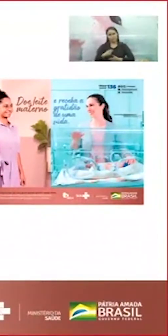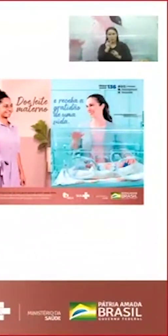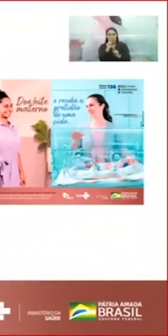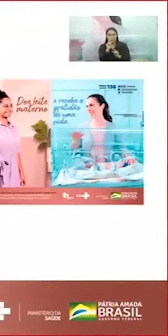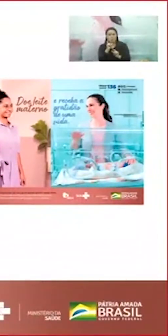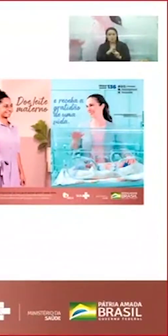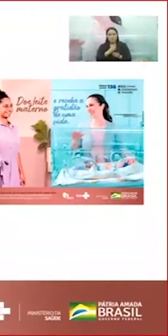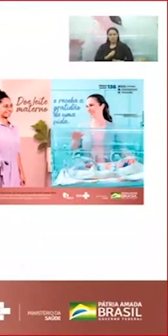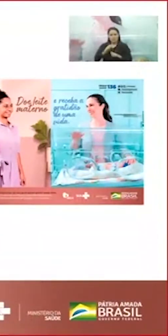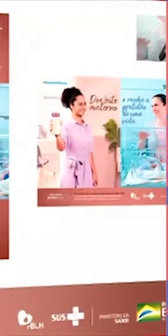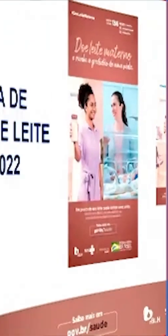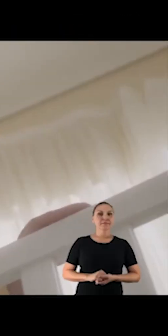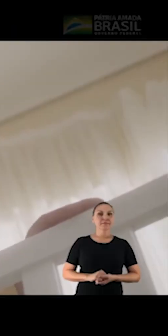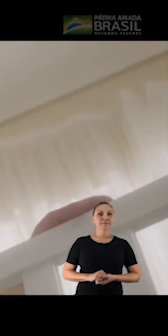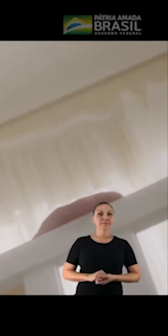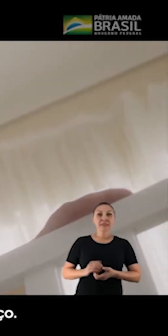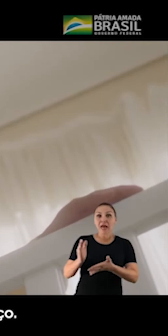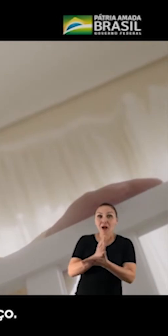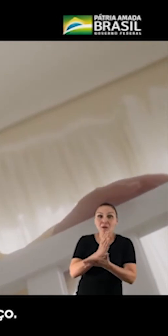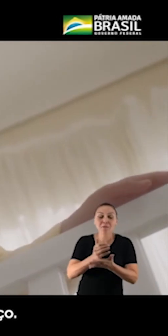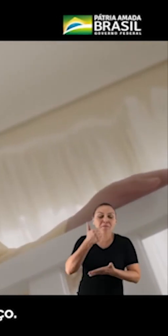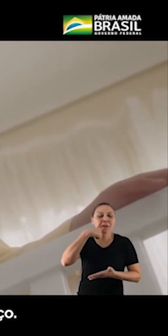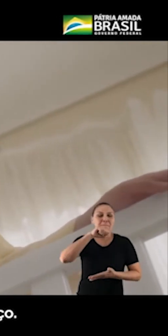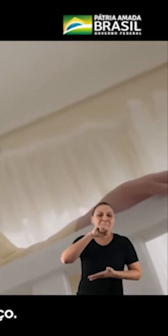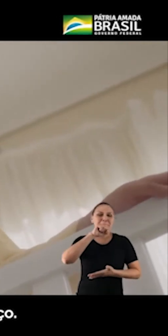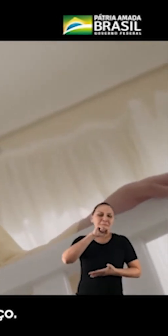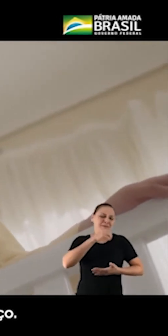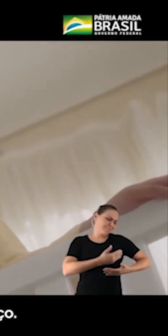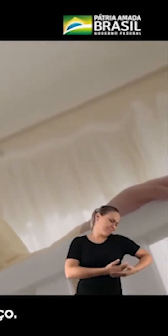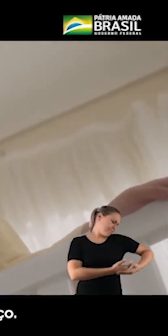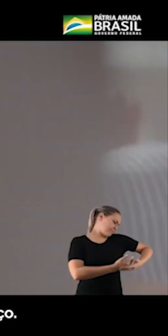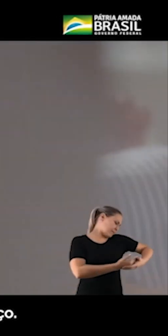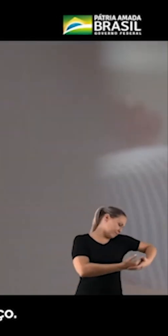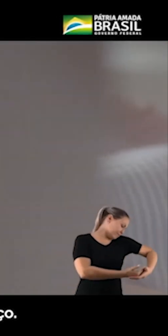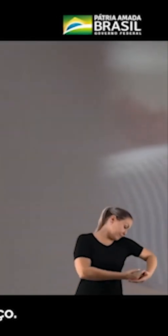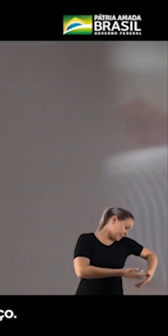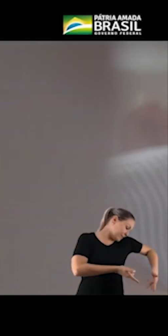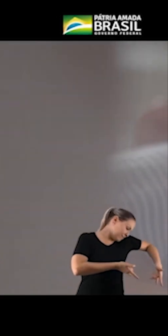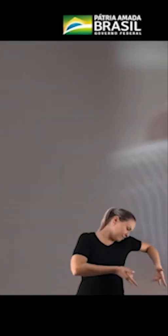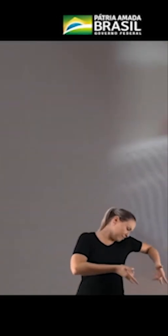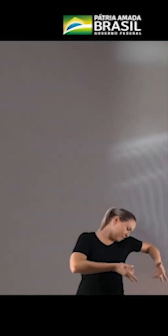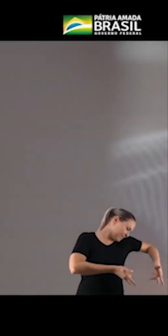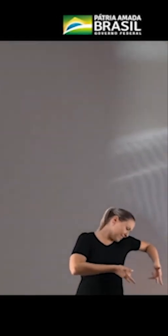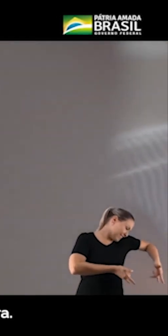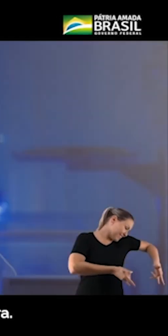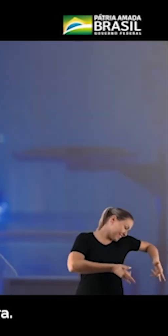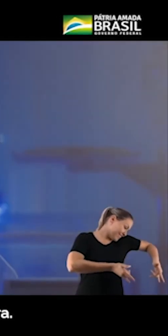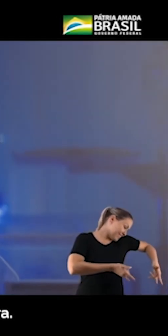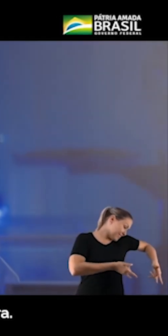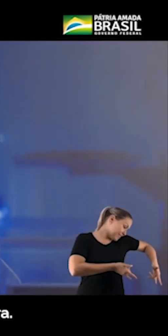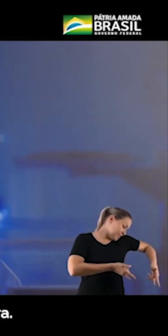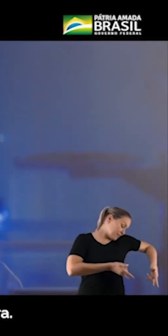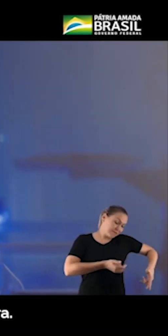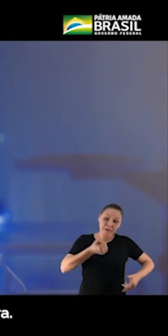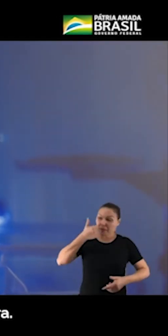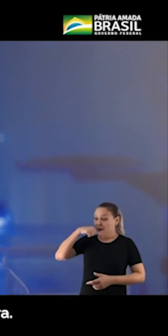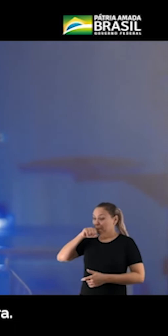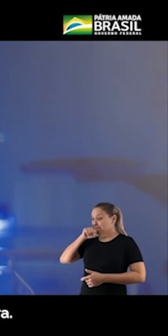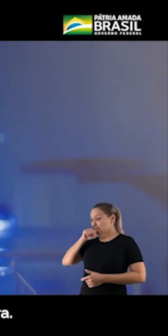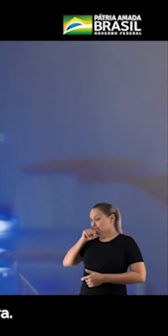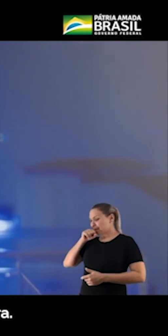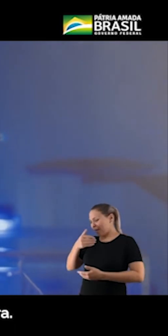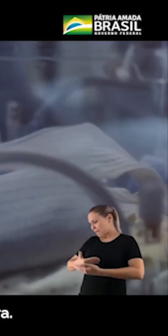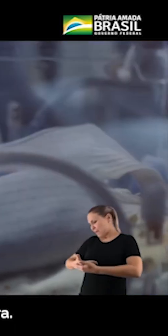criança é de extrema valia. Existem mães que veem seus bebês no berço e mães que veem